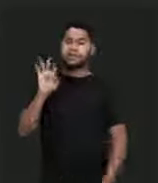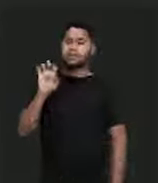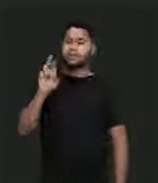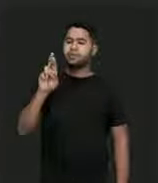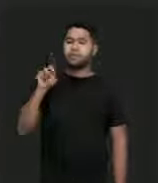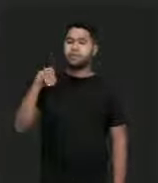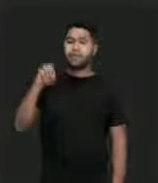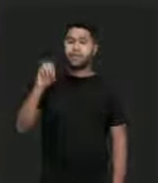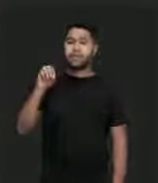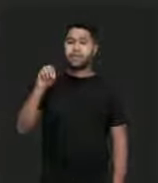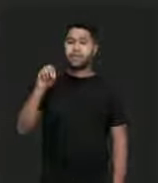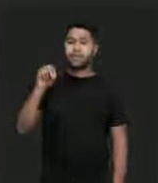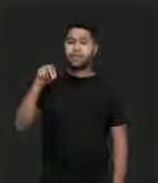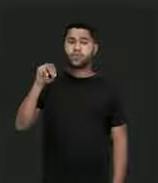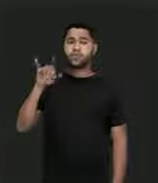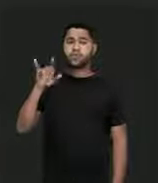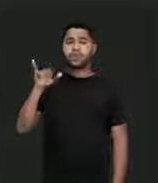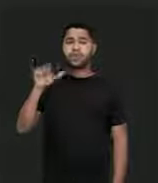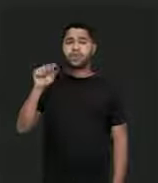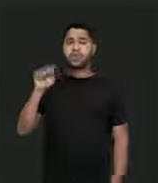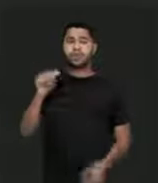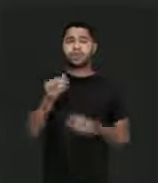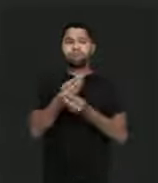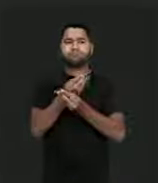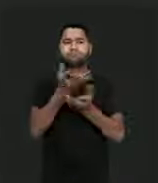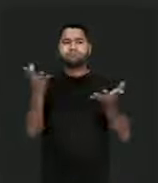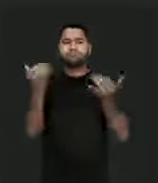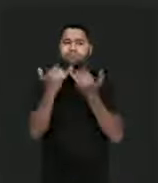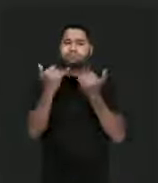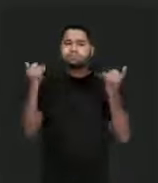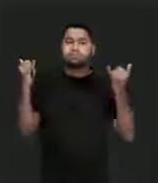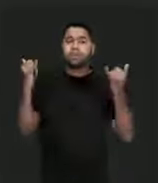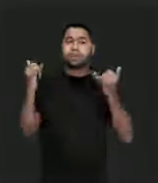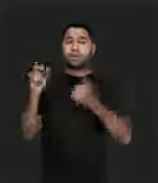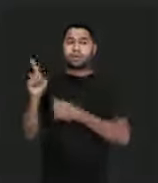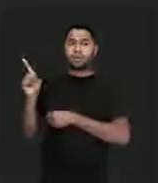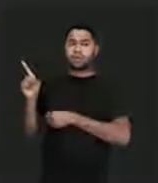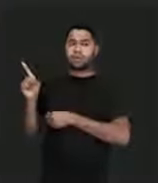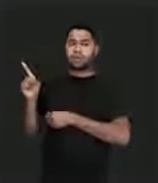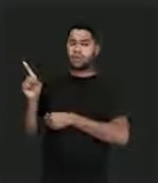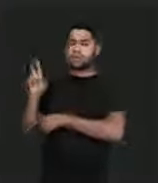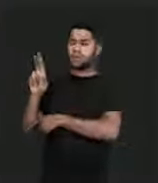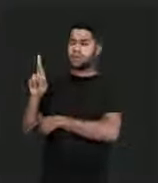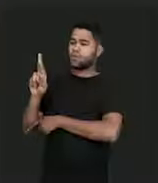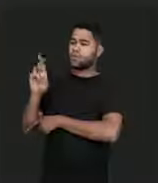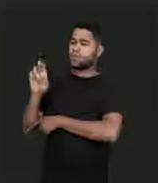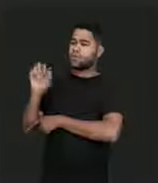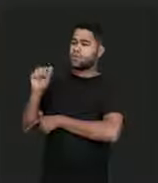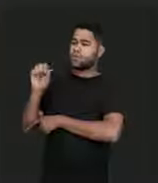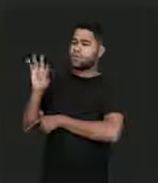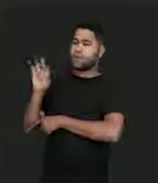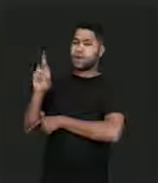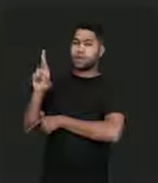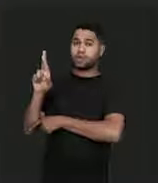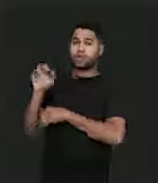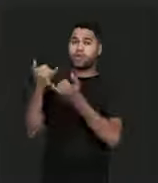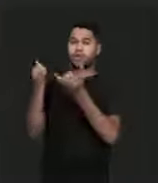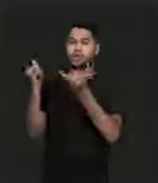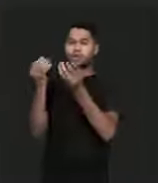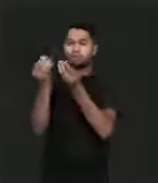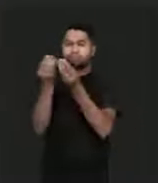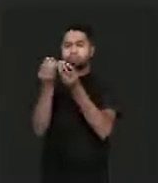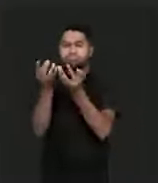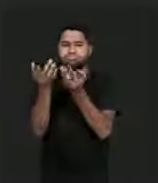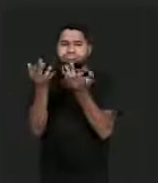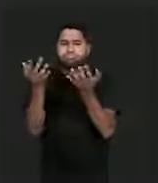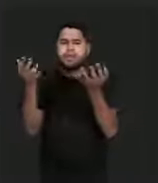termonuclear de geração de energia. Então, nós temos o reator da usina, onde será liberada a energia